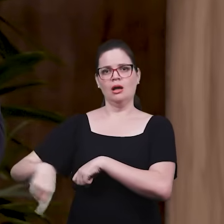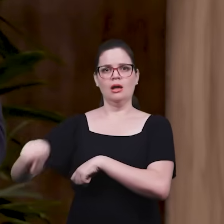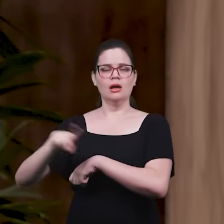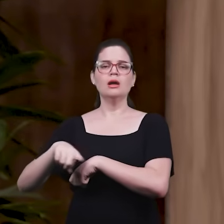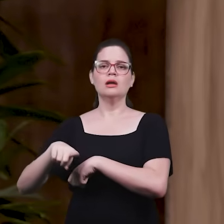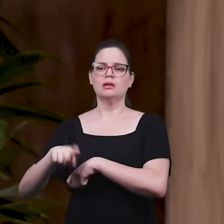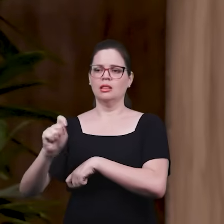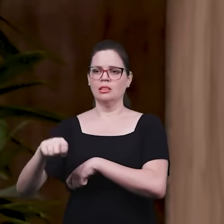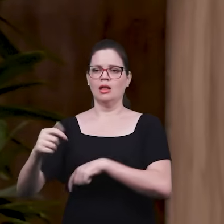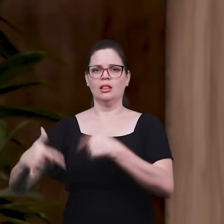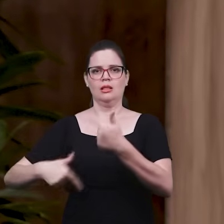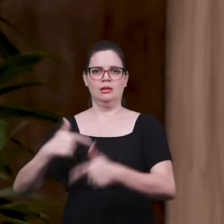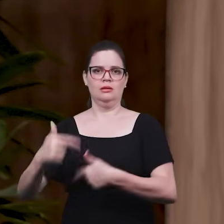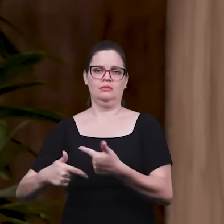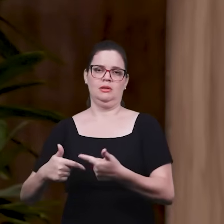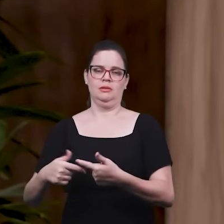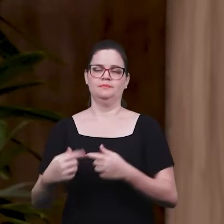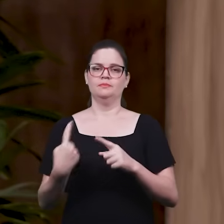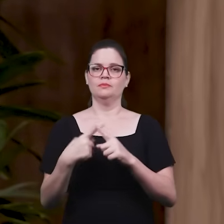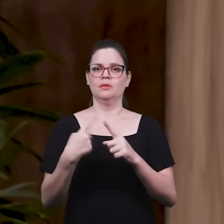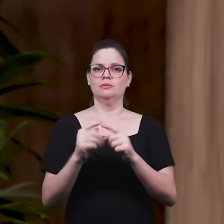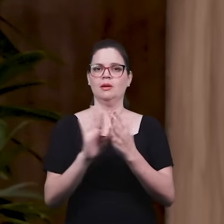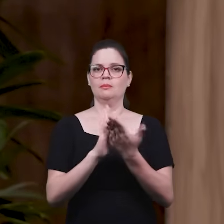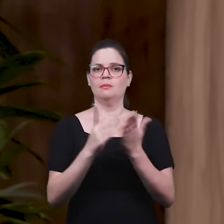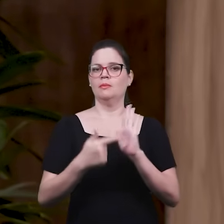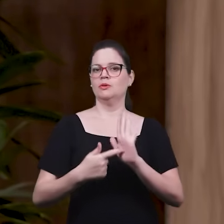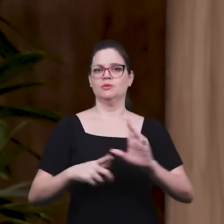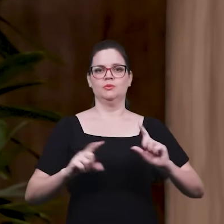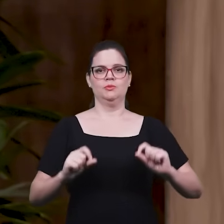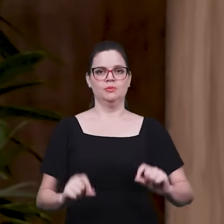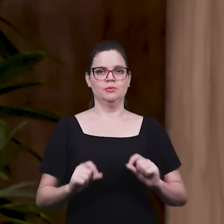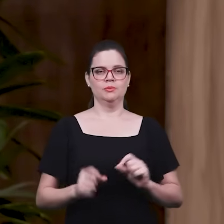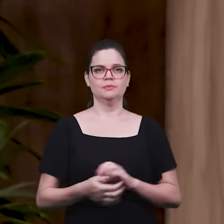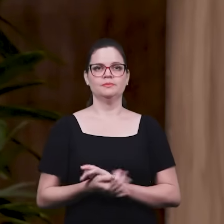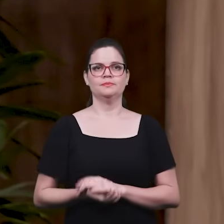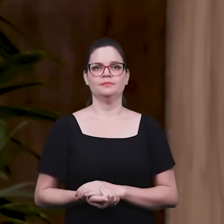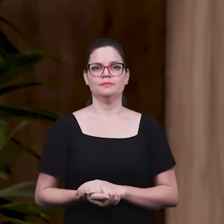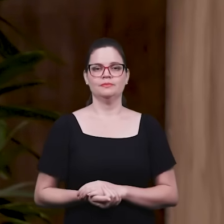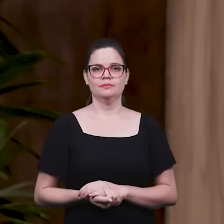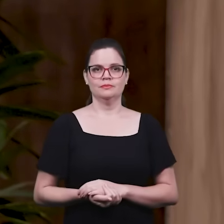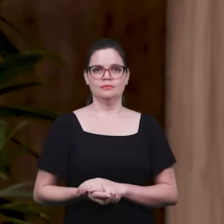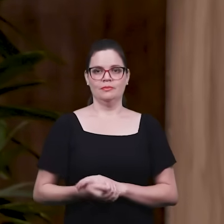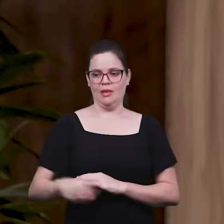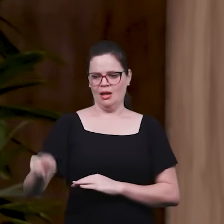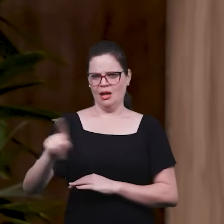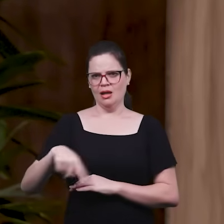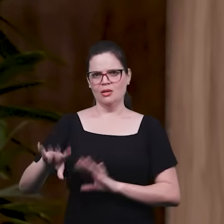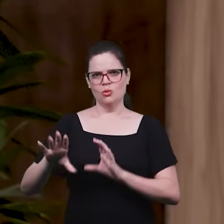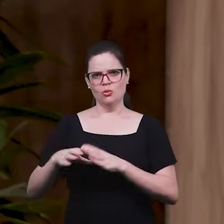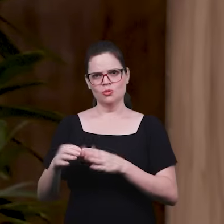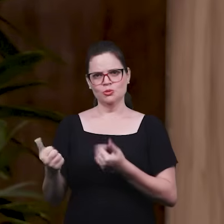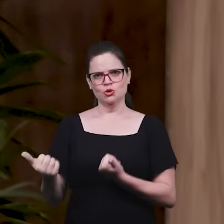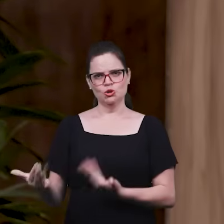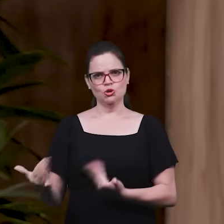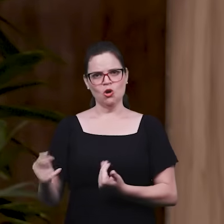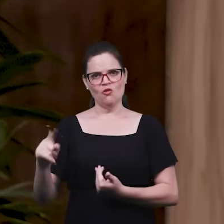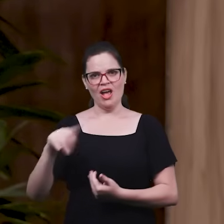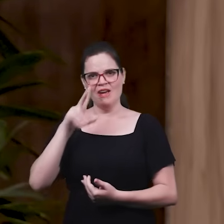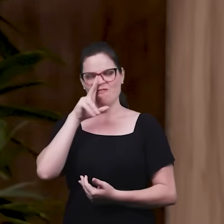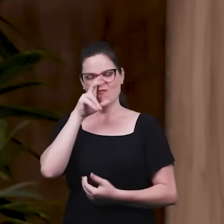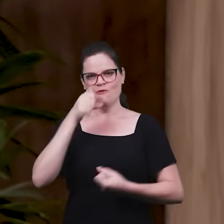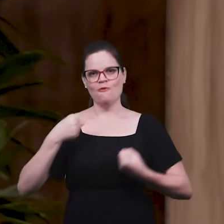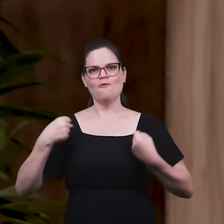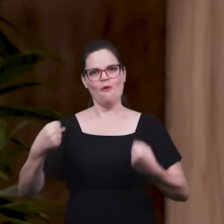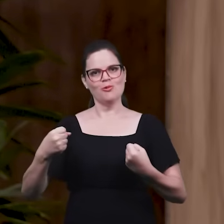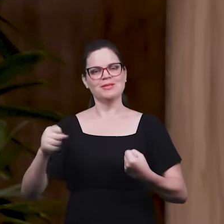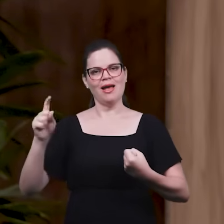eles possam trabalhar. A palavra de Deus diz que a força do jovem é a sua